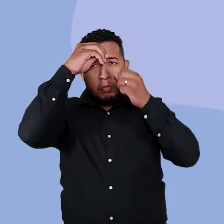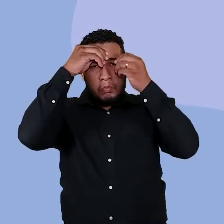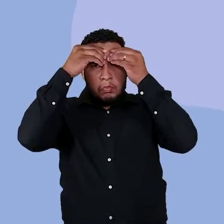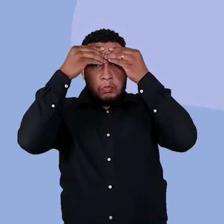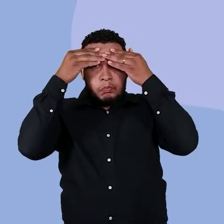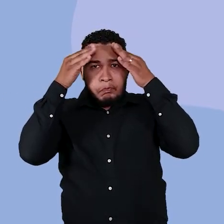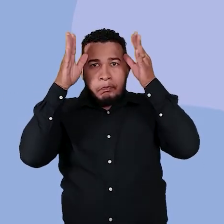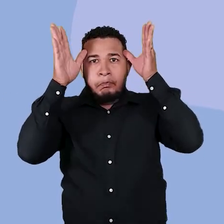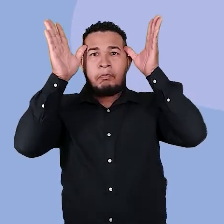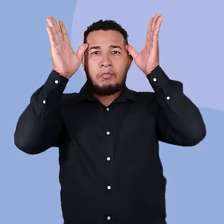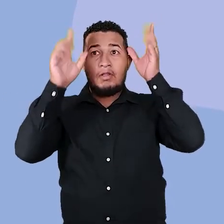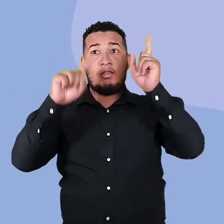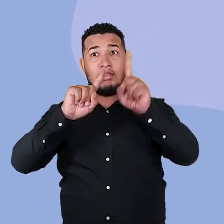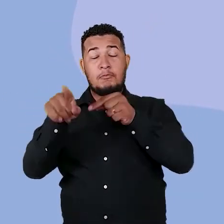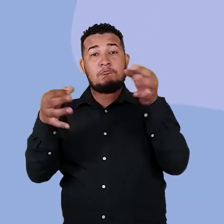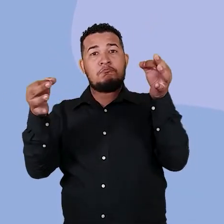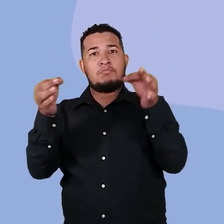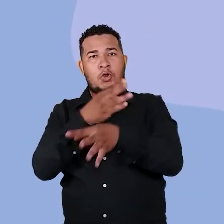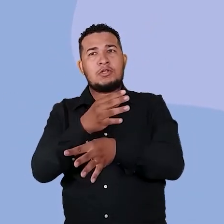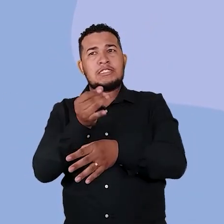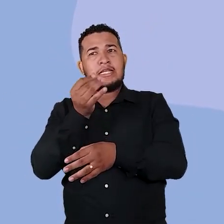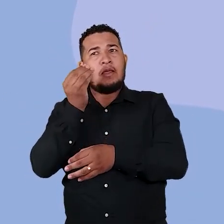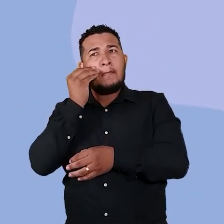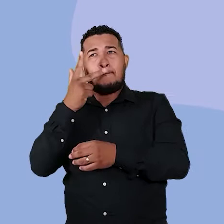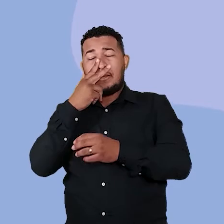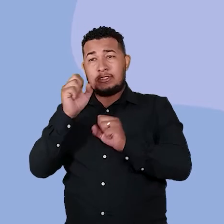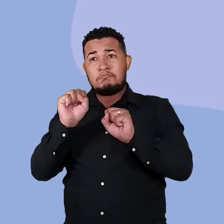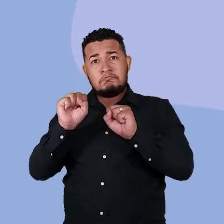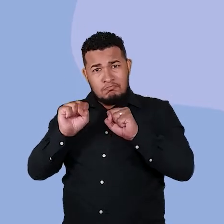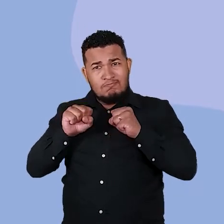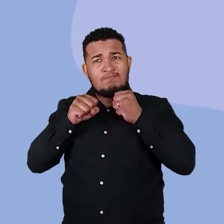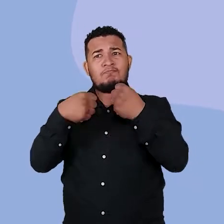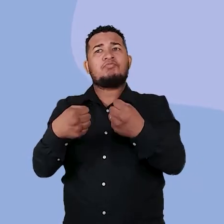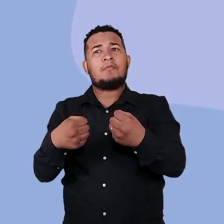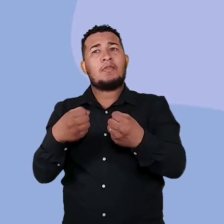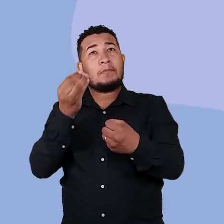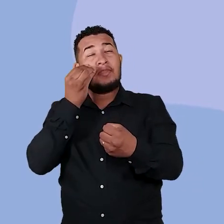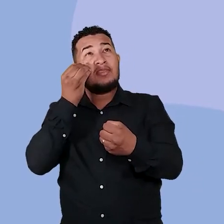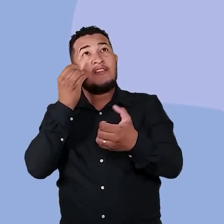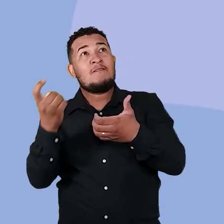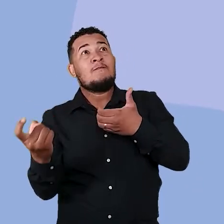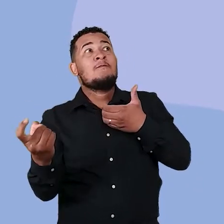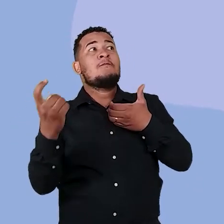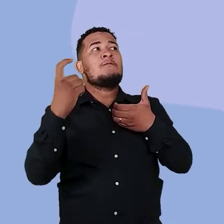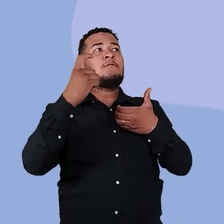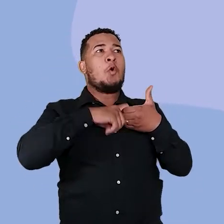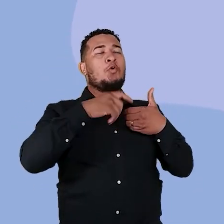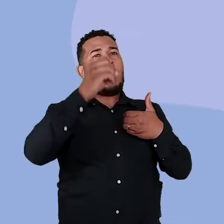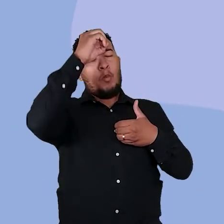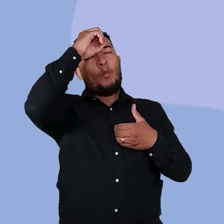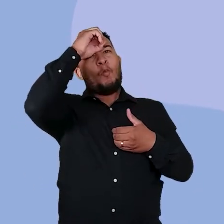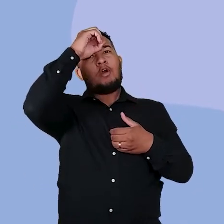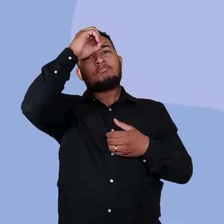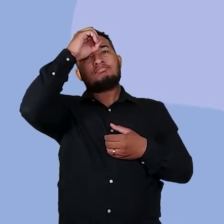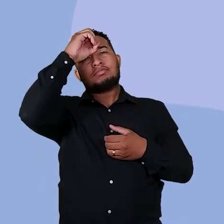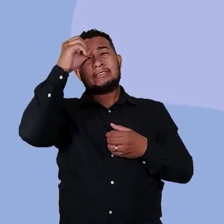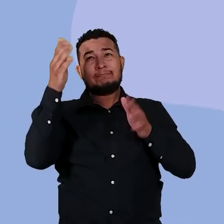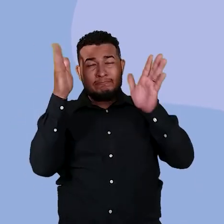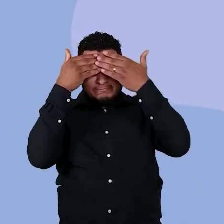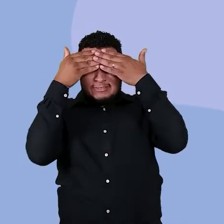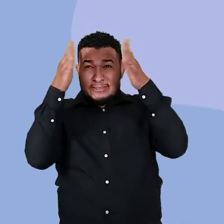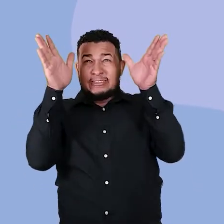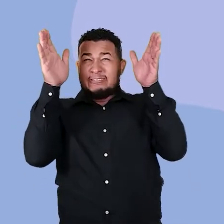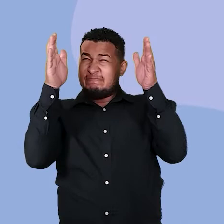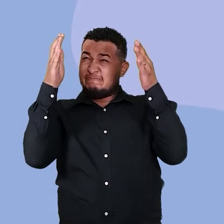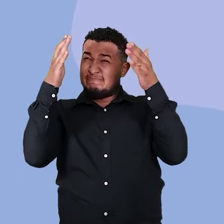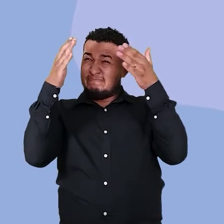e depois, tendo adquirido conhecimento, você faz um esforço consciente para voltar a ser